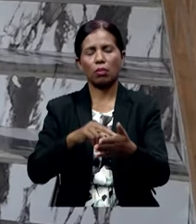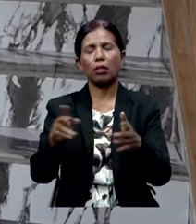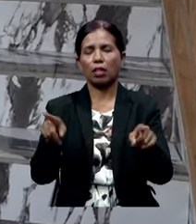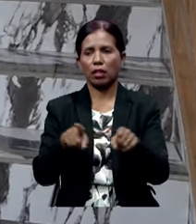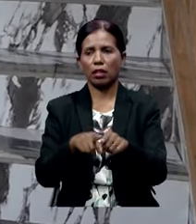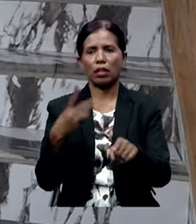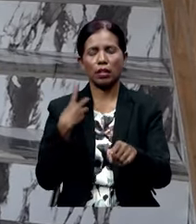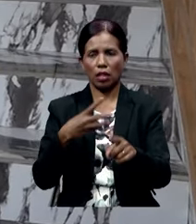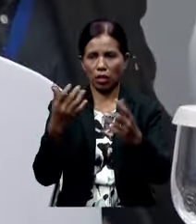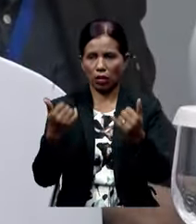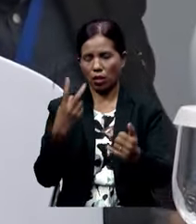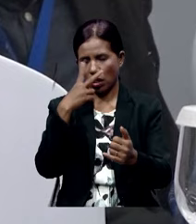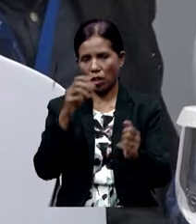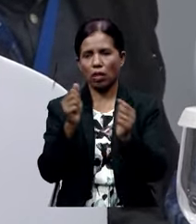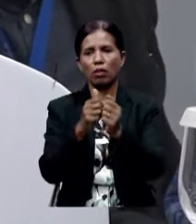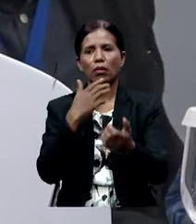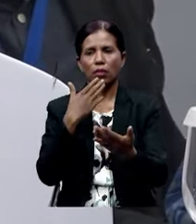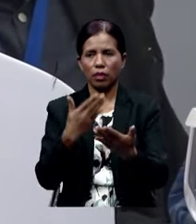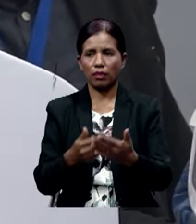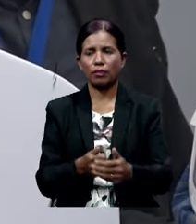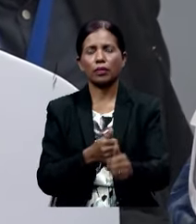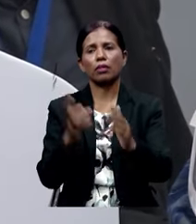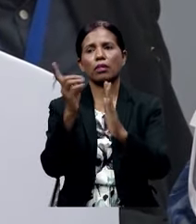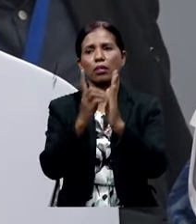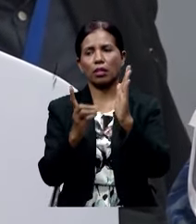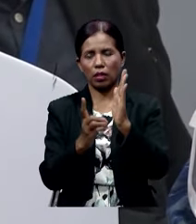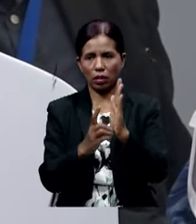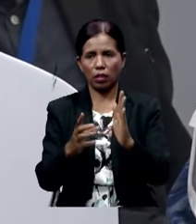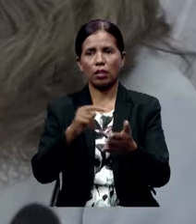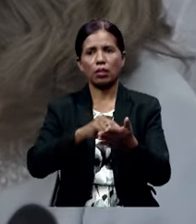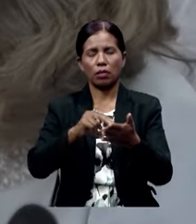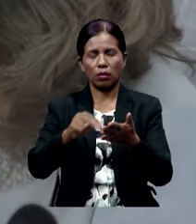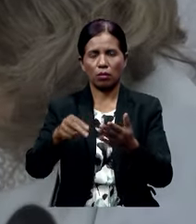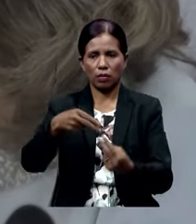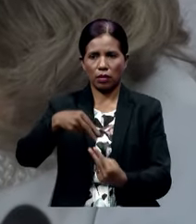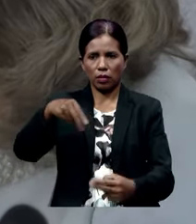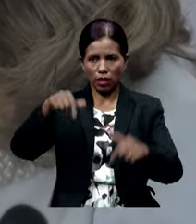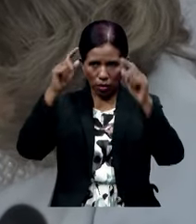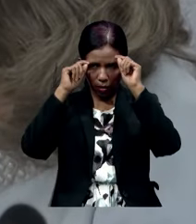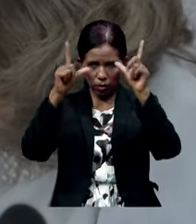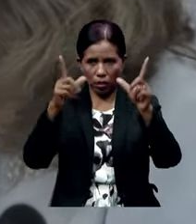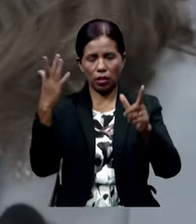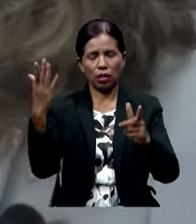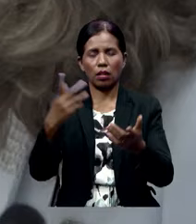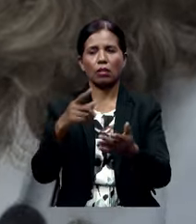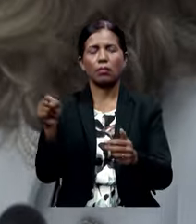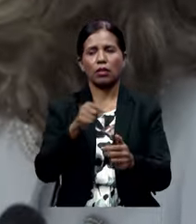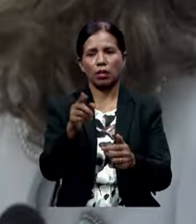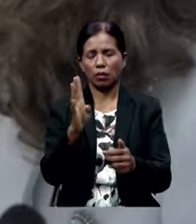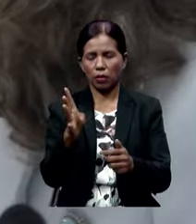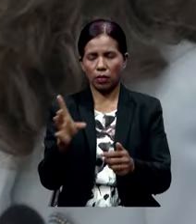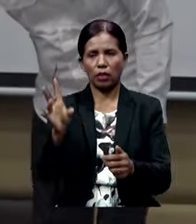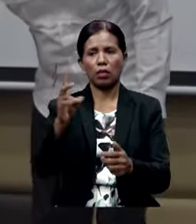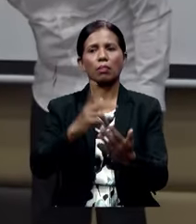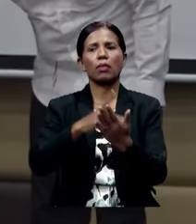e tem que agora areia o dia. Ter dados antes nem número de manutenção de Timor-Leste e a porcento hat nulo recensito, no nem